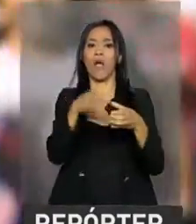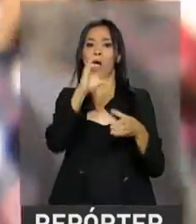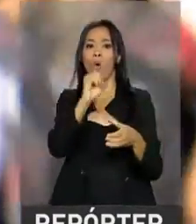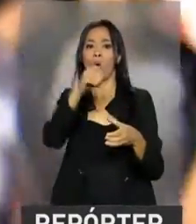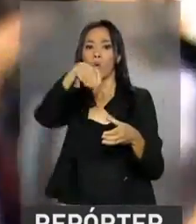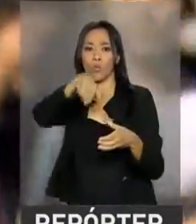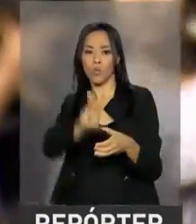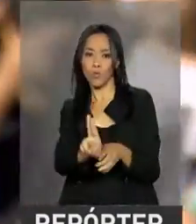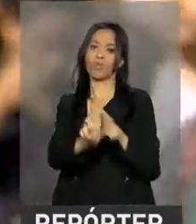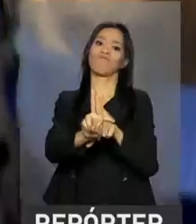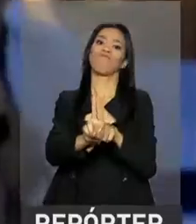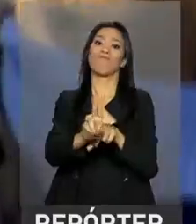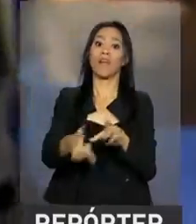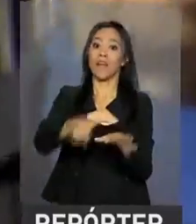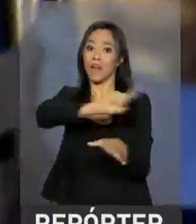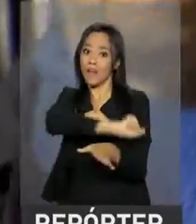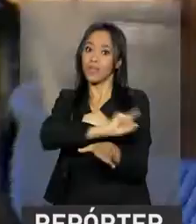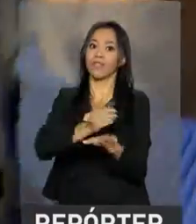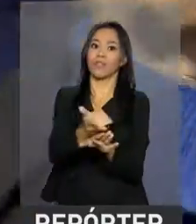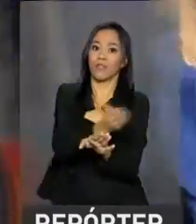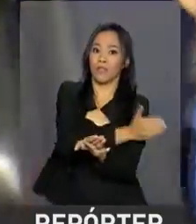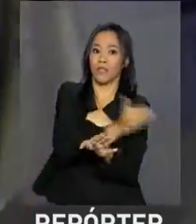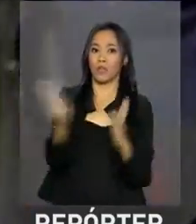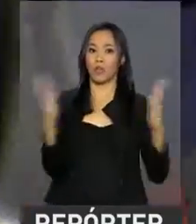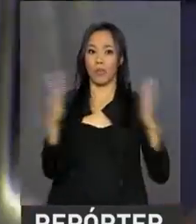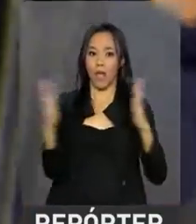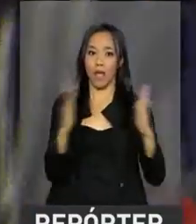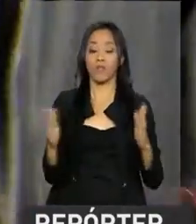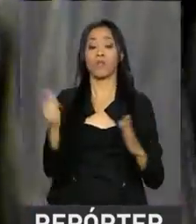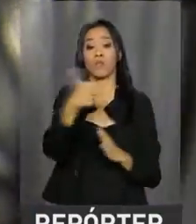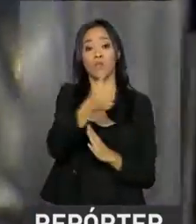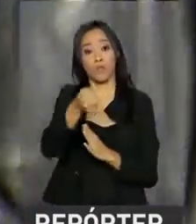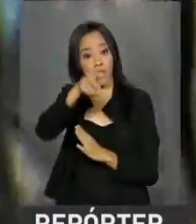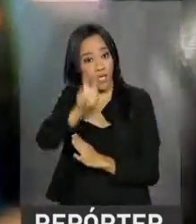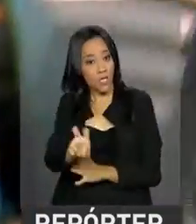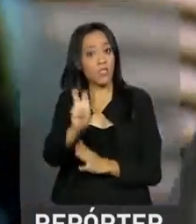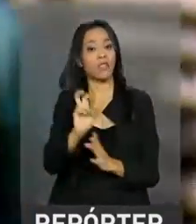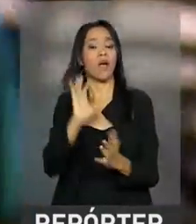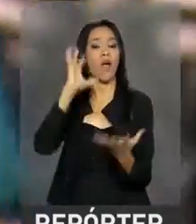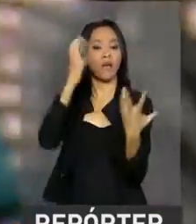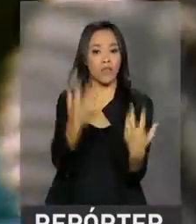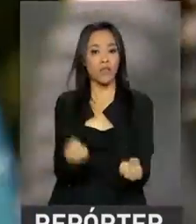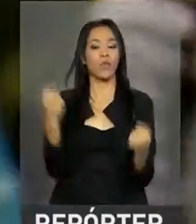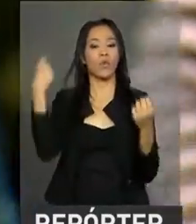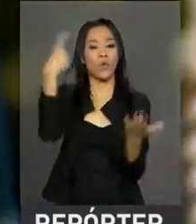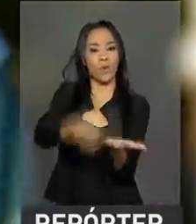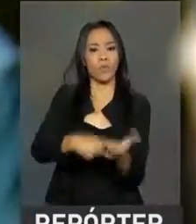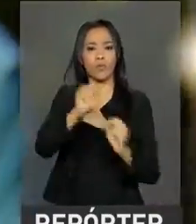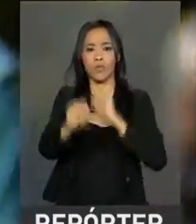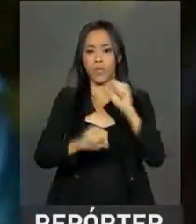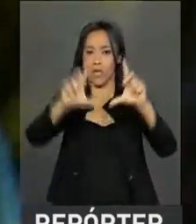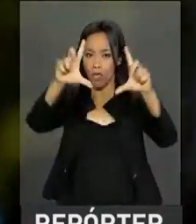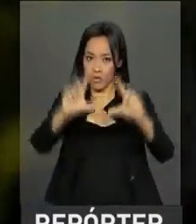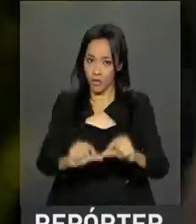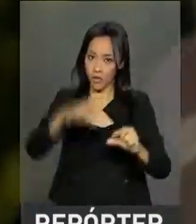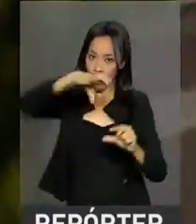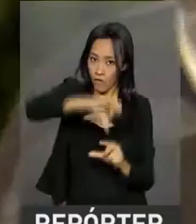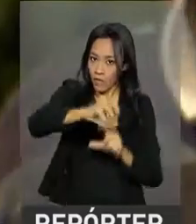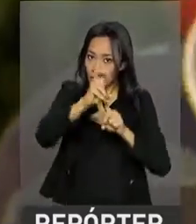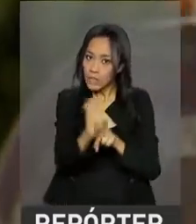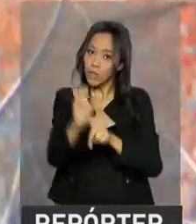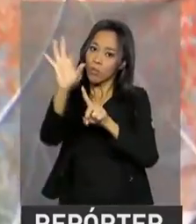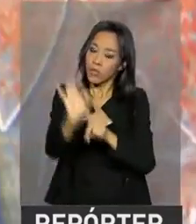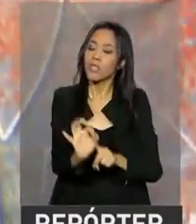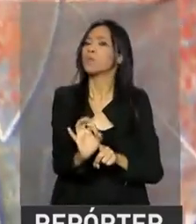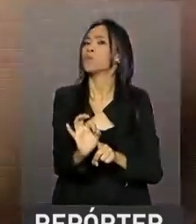à tuberculose antes do prazo previsto. E em 2015 aderiu ao compromisso de redução de 95% das